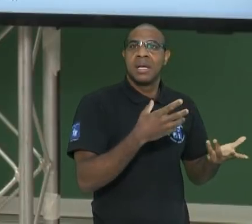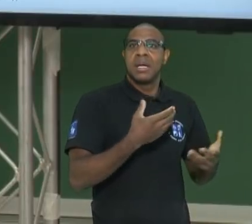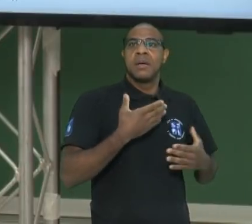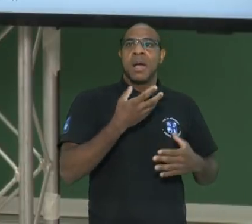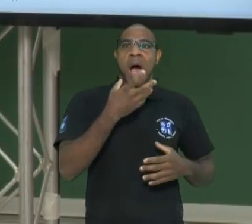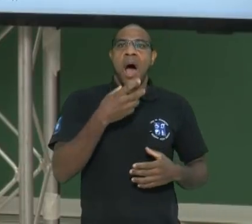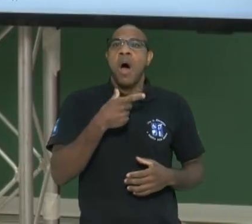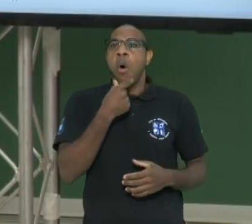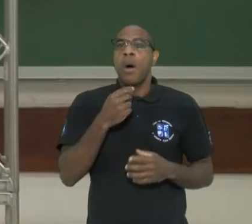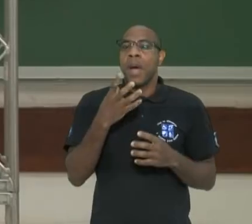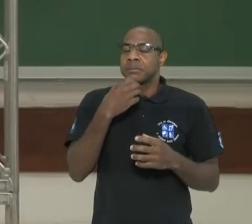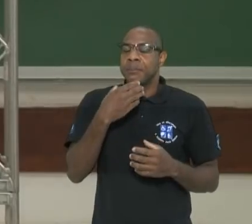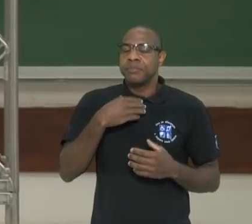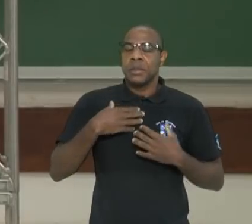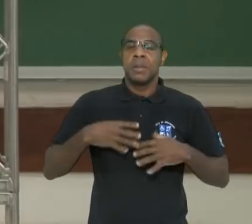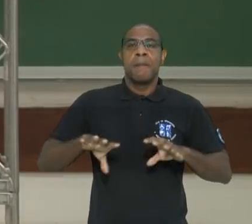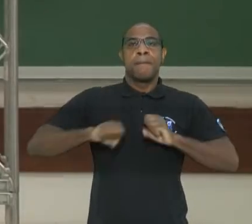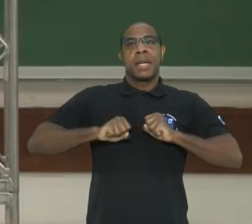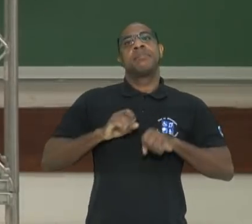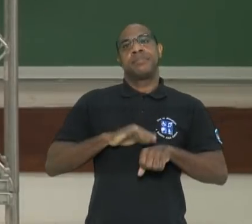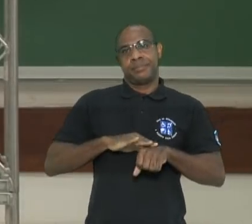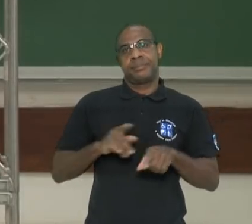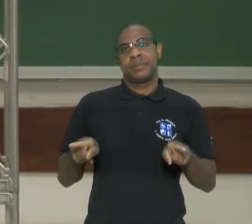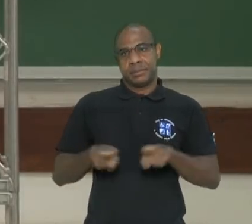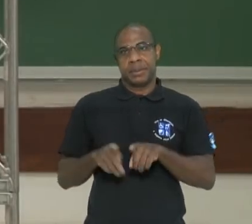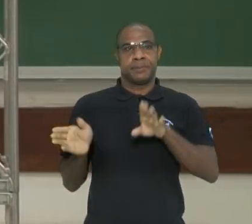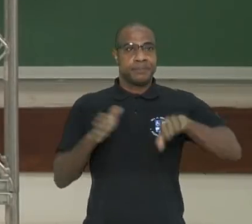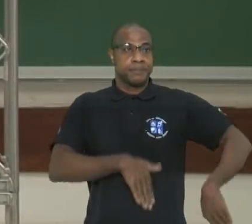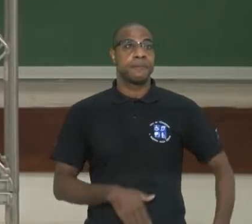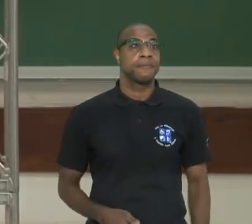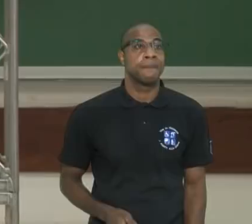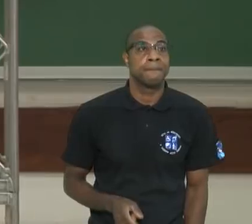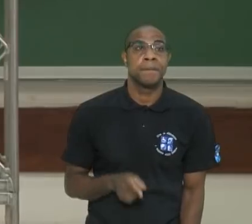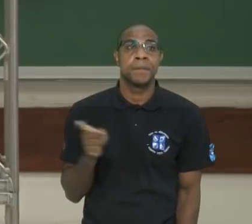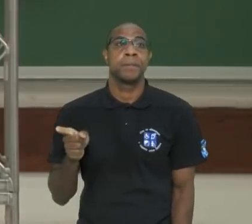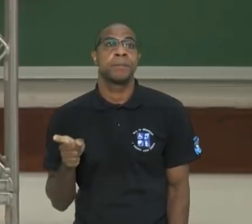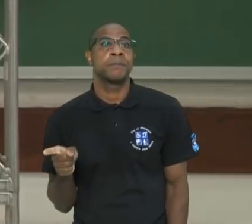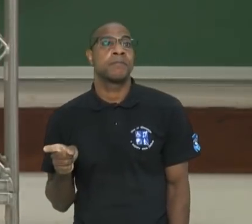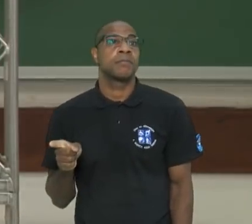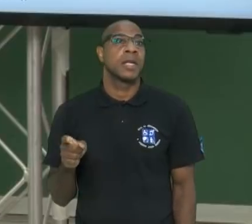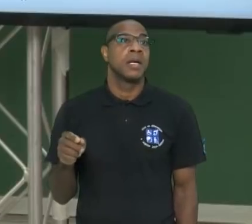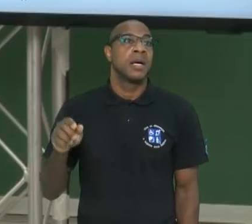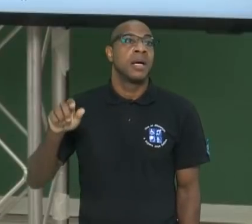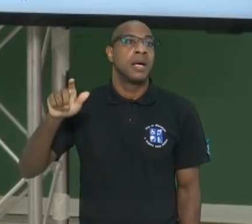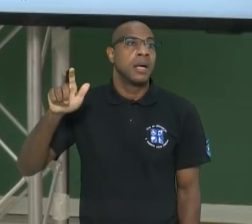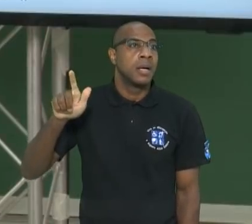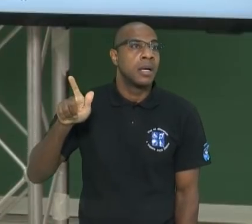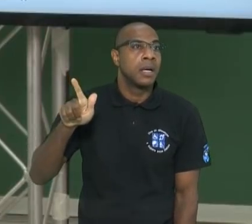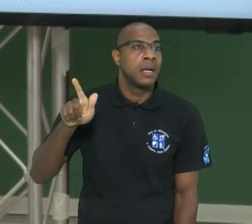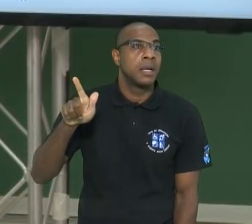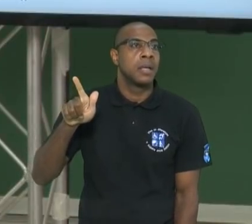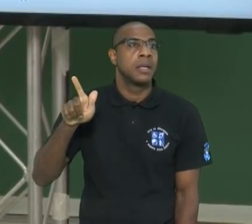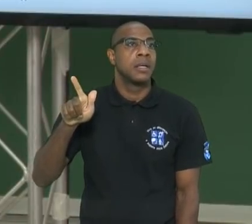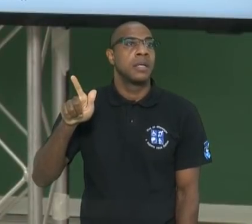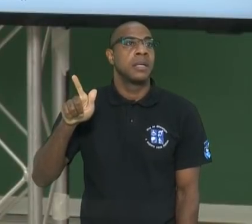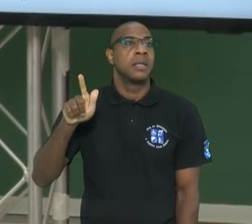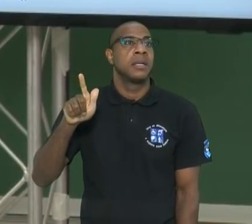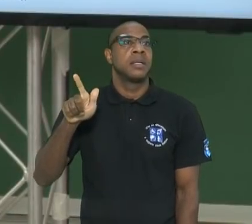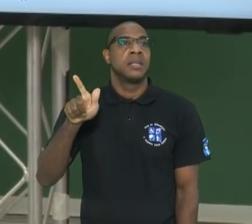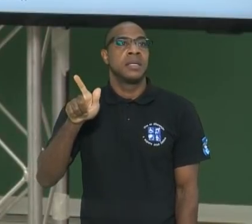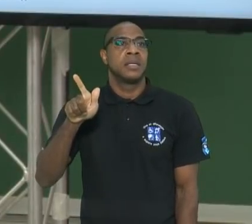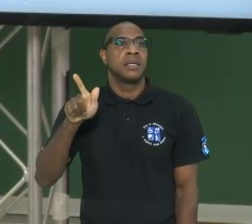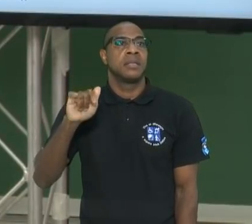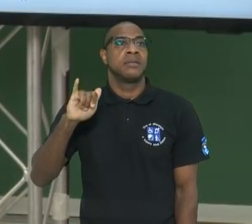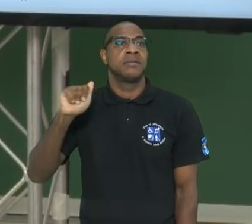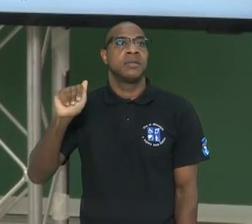giardíase também é uma doença que causa infecção no intestino, muito parecida com a amebíase, só